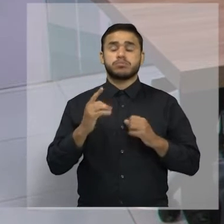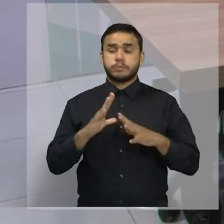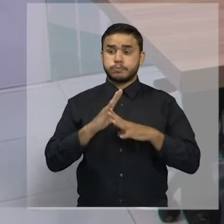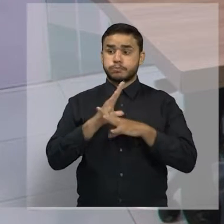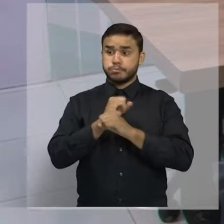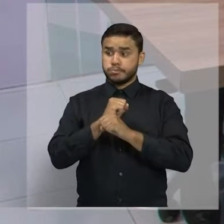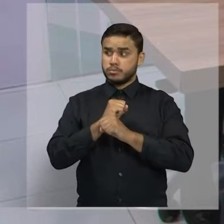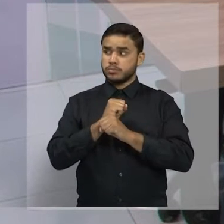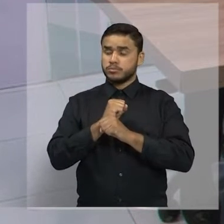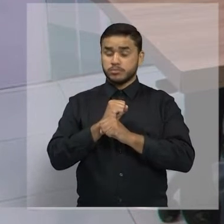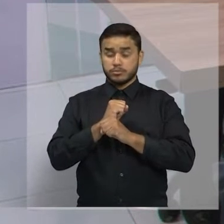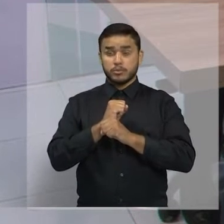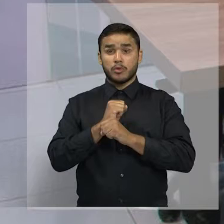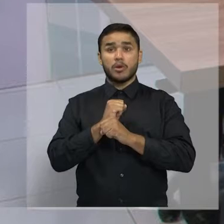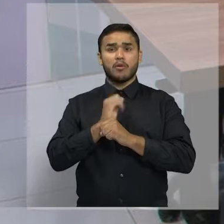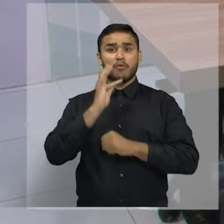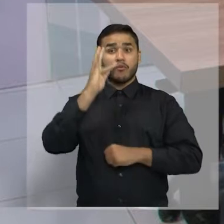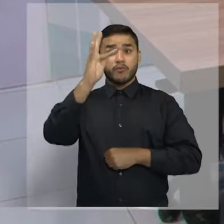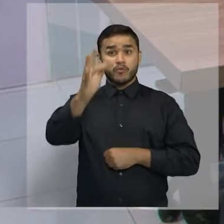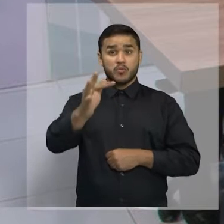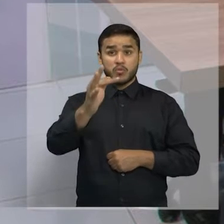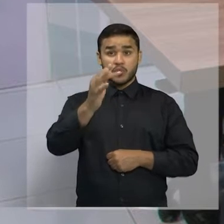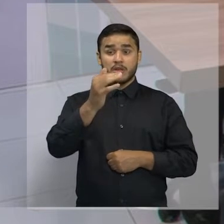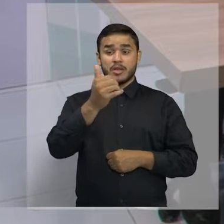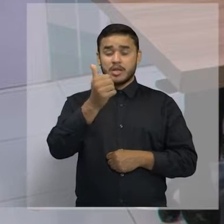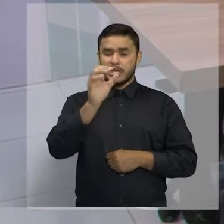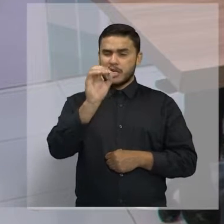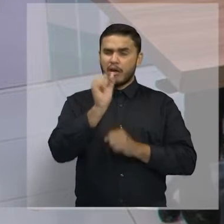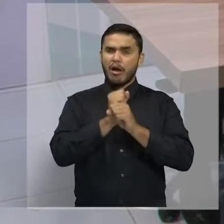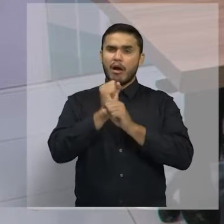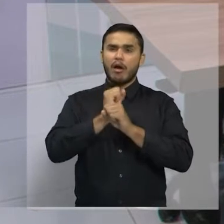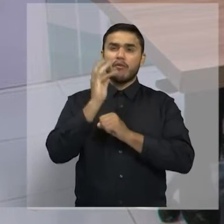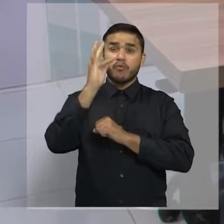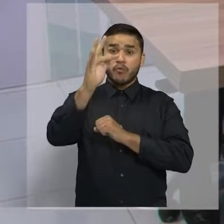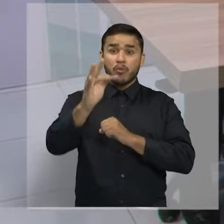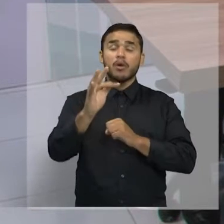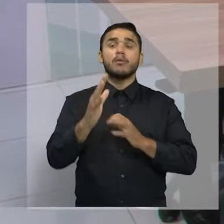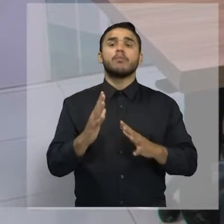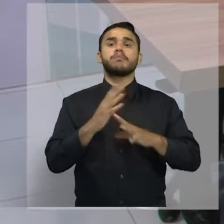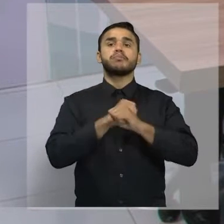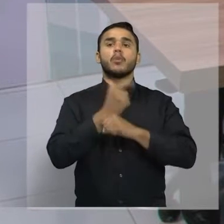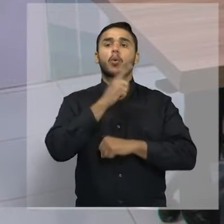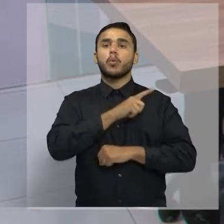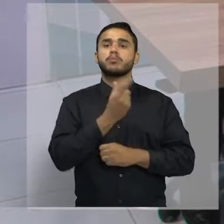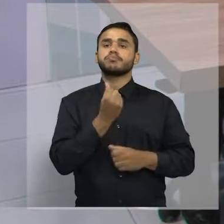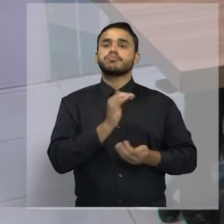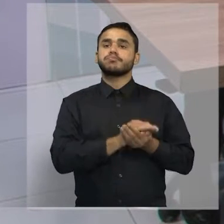projeto, desses, apenas 200,